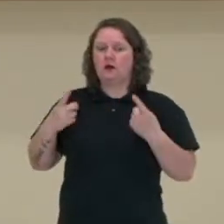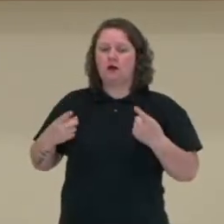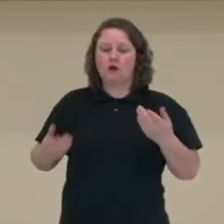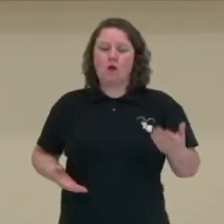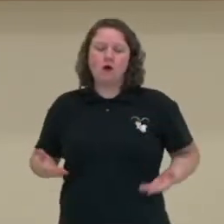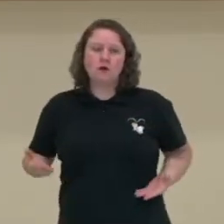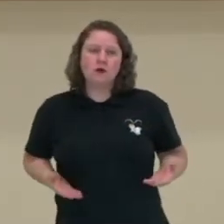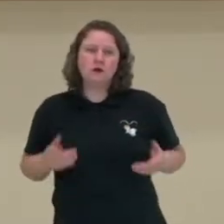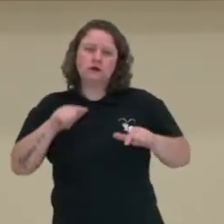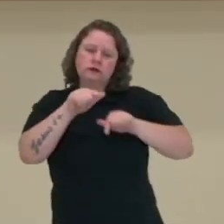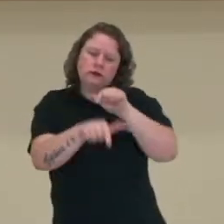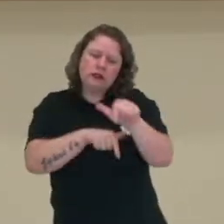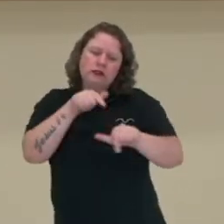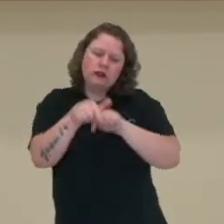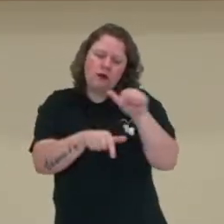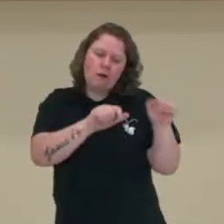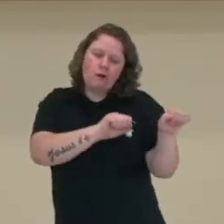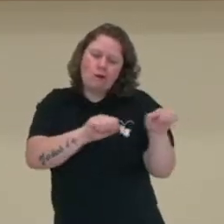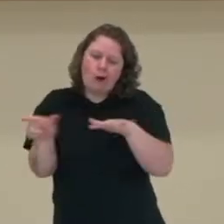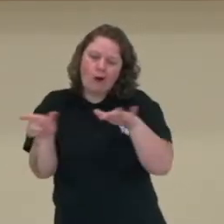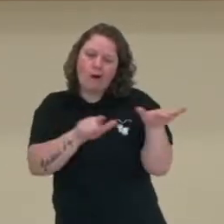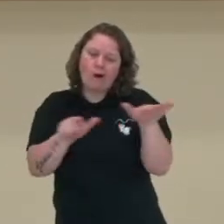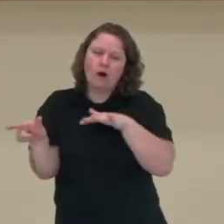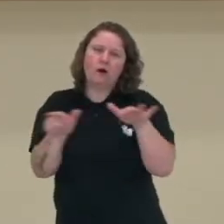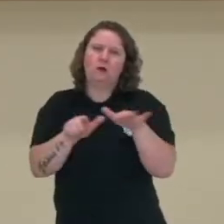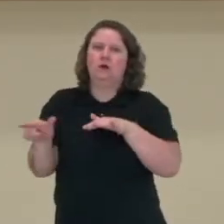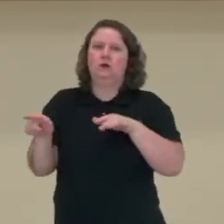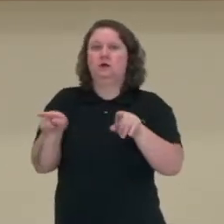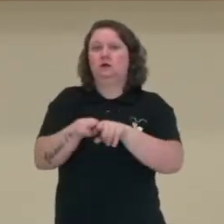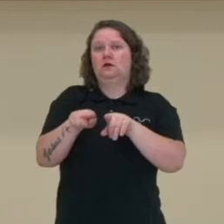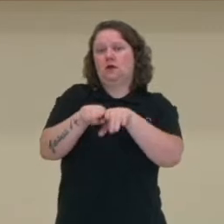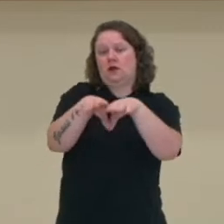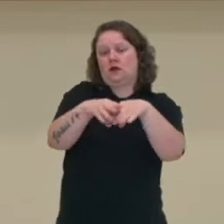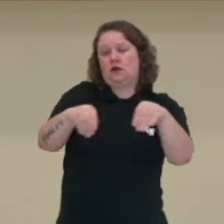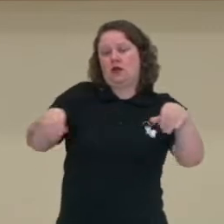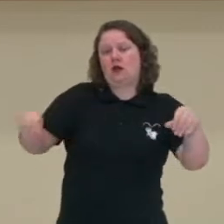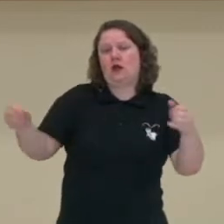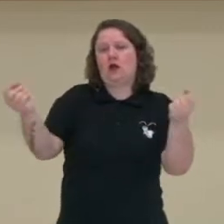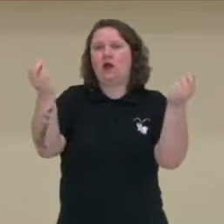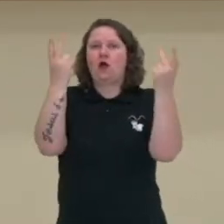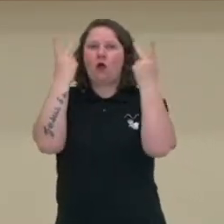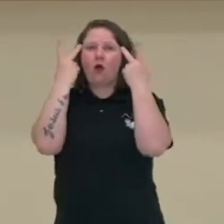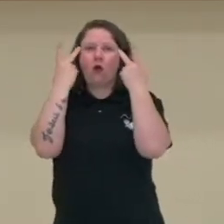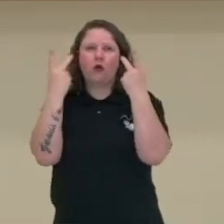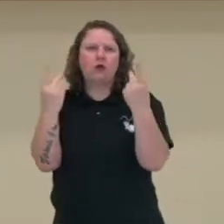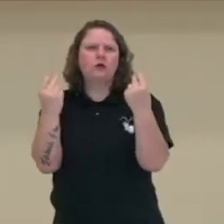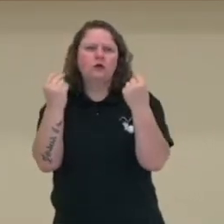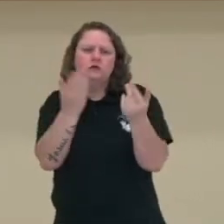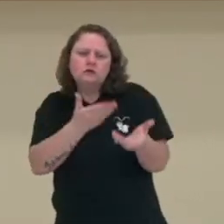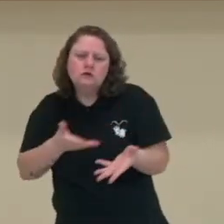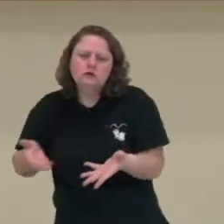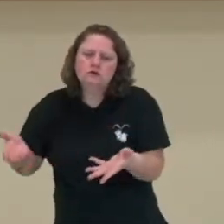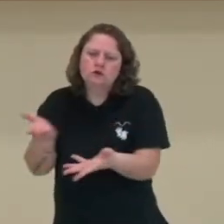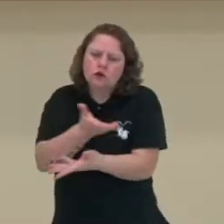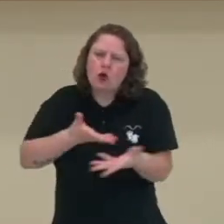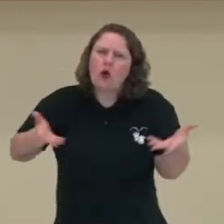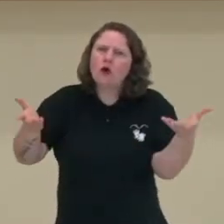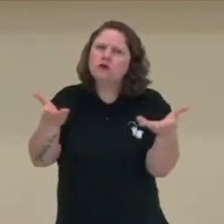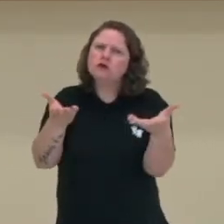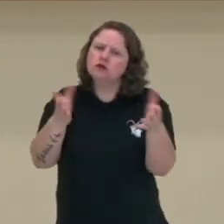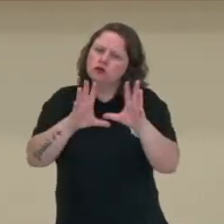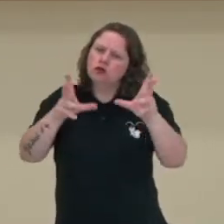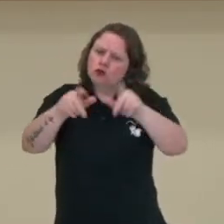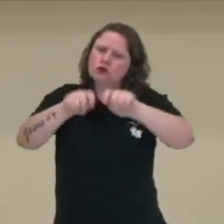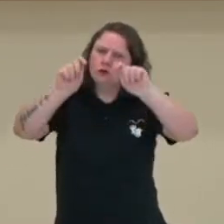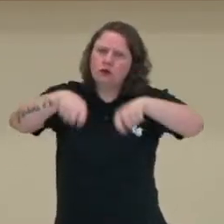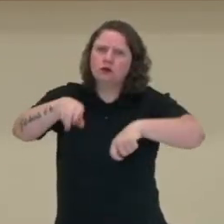alguns dias da semana. E tinham as chamadas terras comunais, como diz o nome, comum, né? Uso em comum de